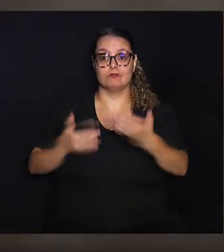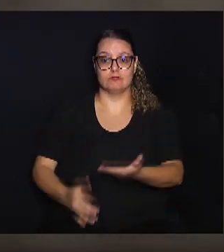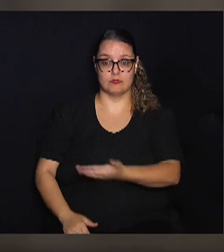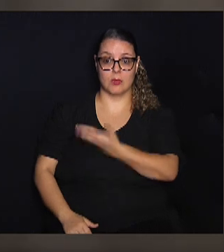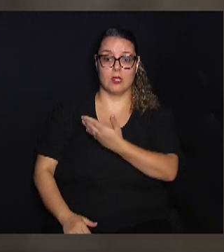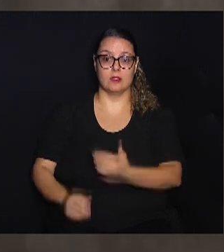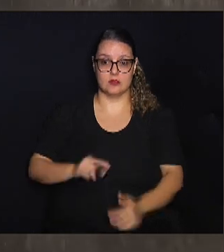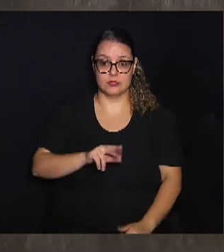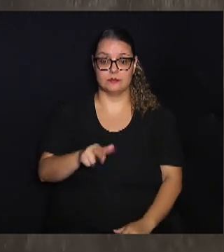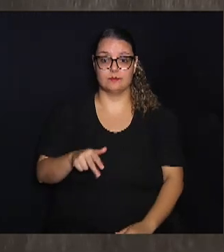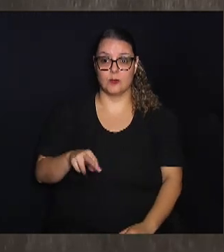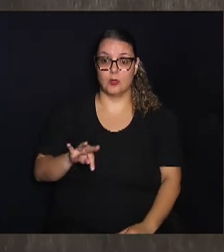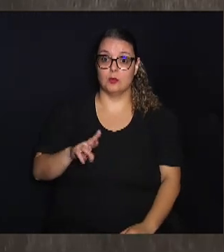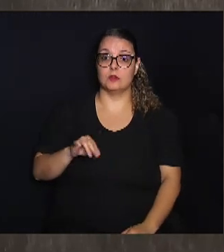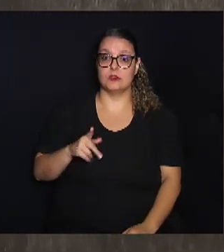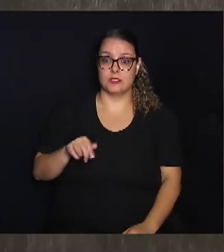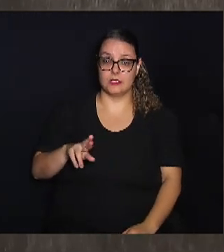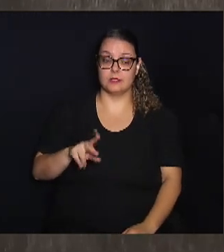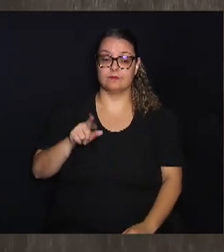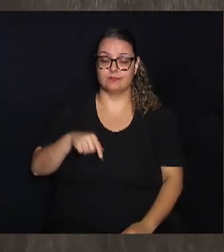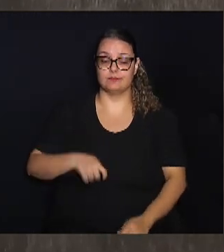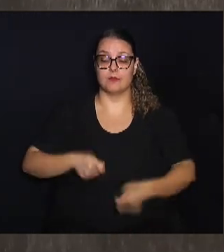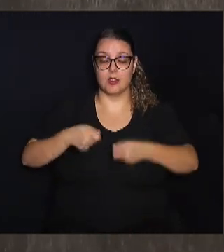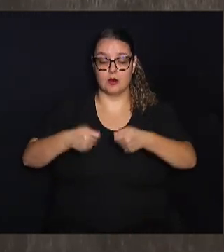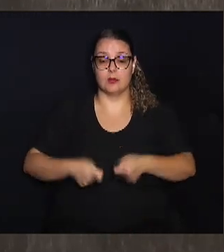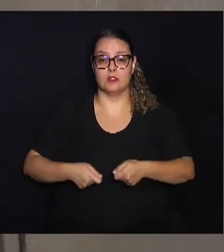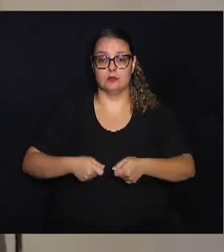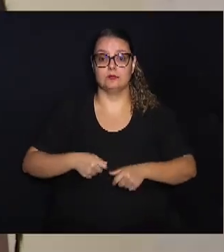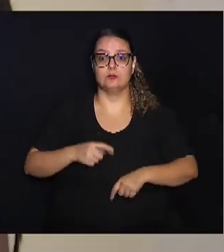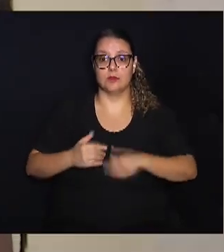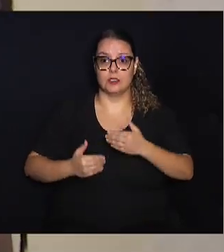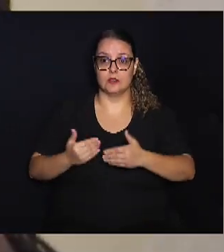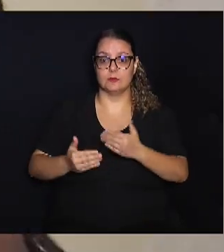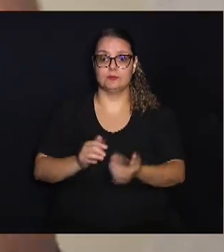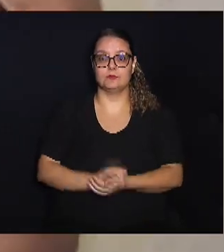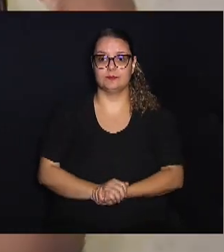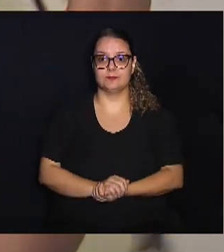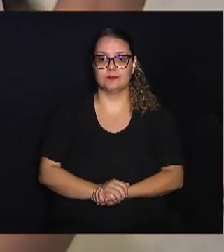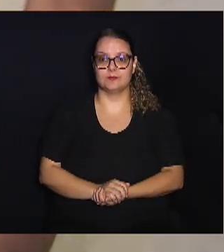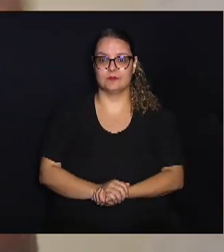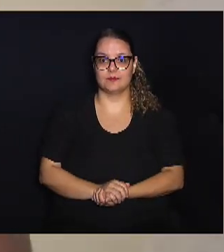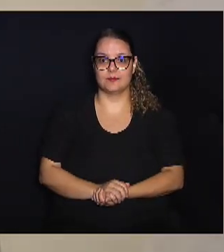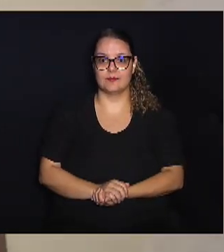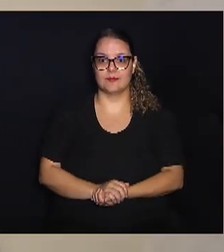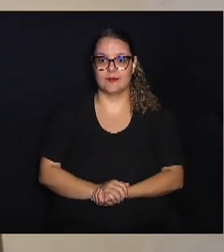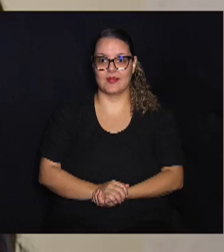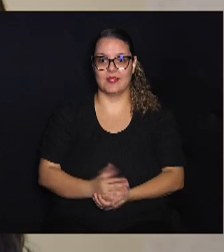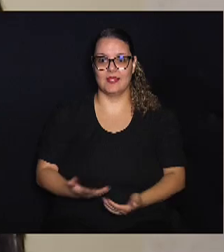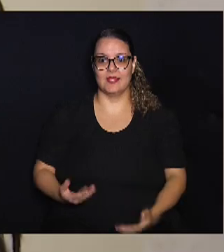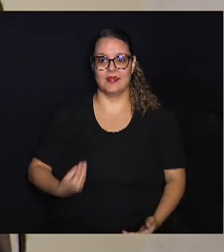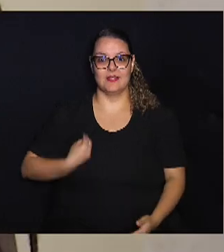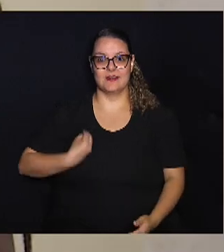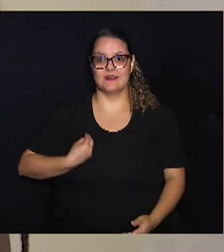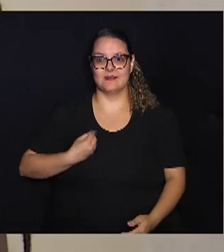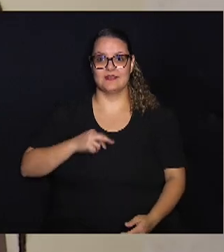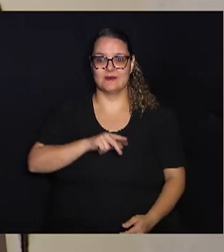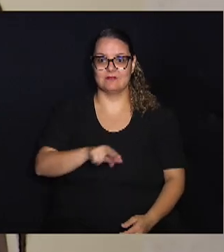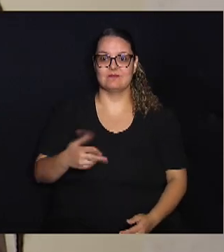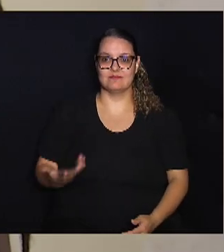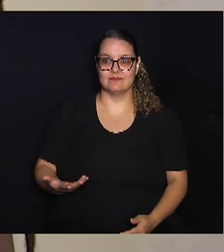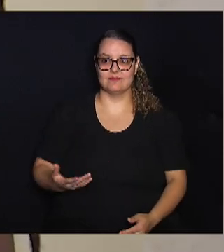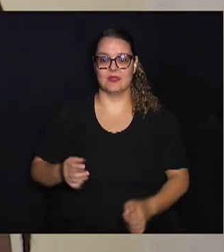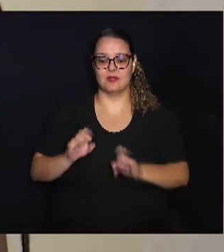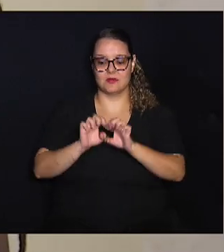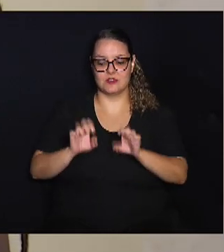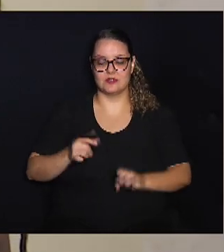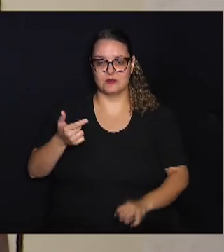trilhar é a materialização do apoio que precisa para seguir. Eu consigo ver minha vida só com meus irmãos. Me